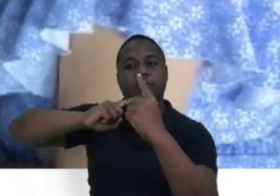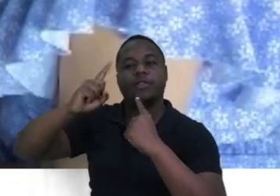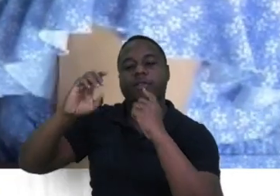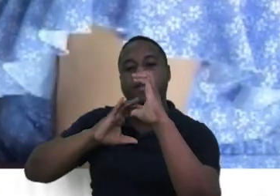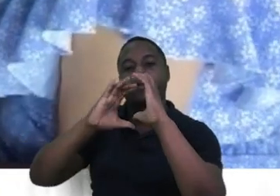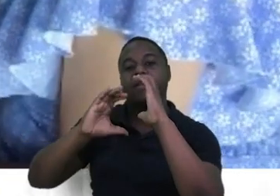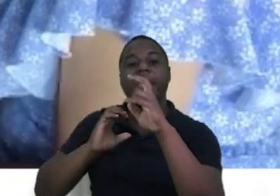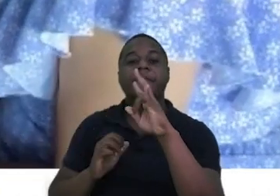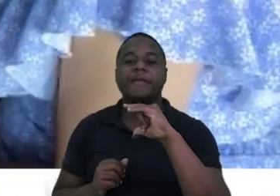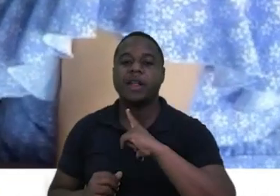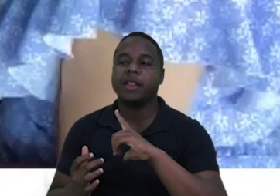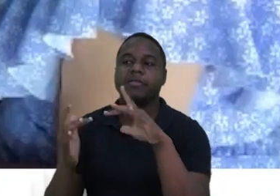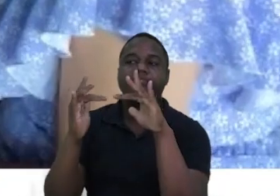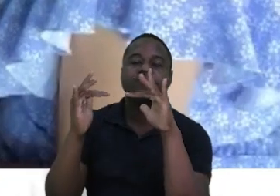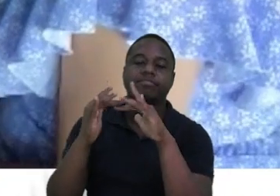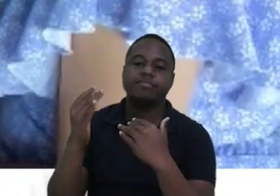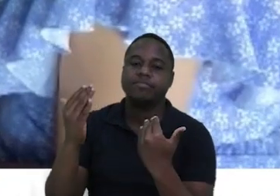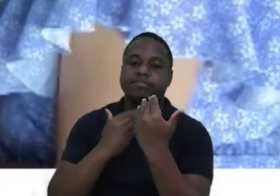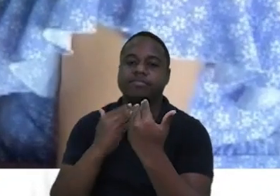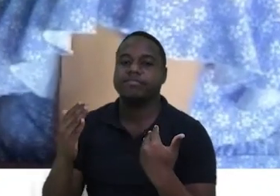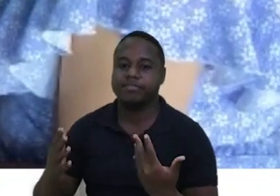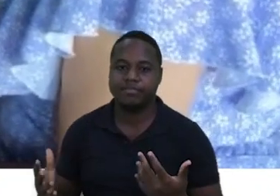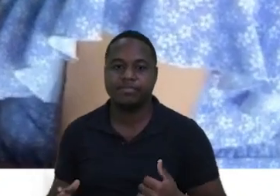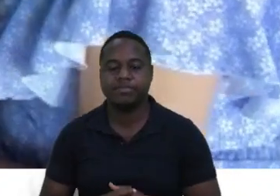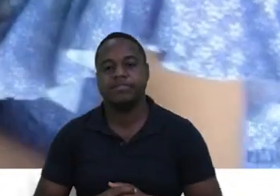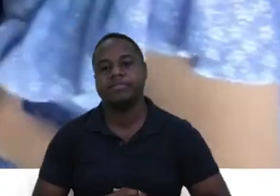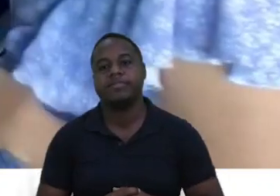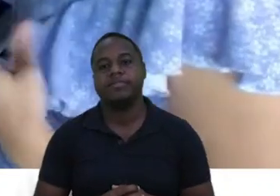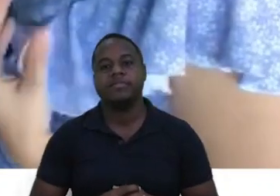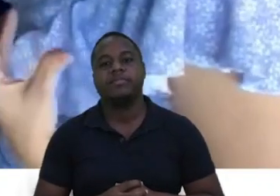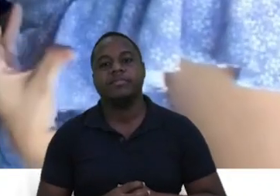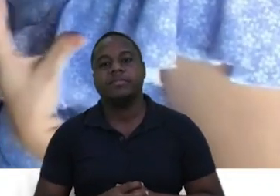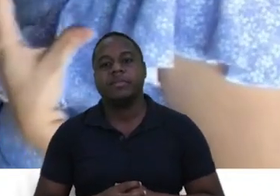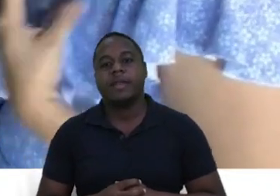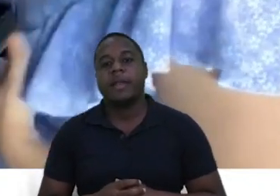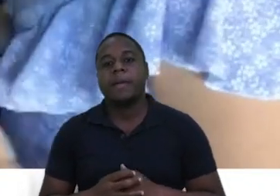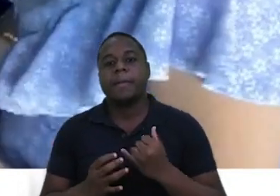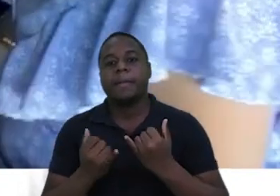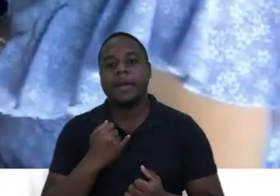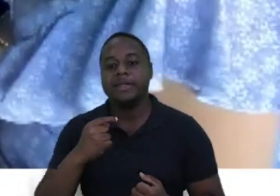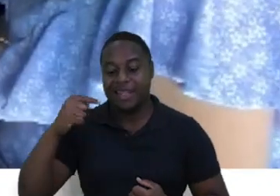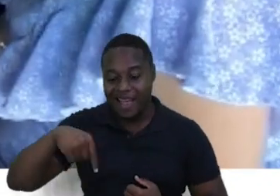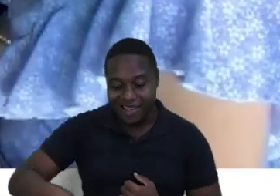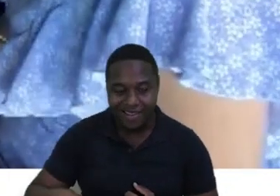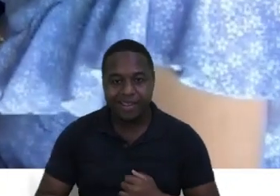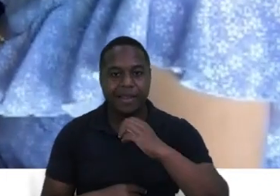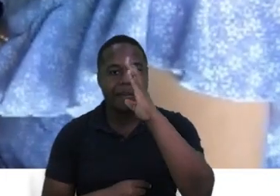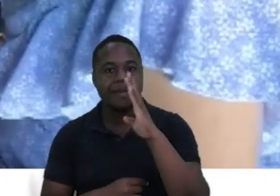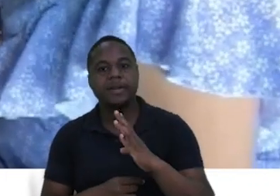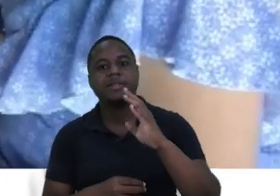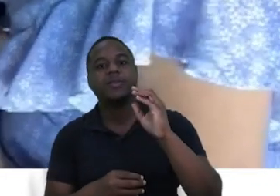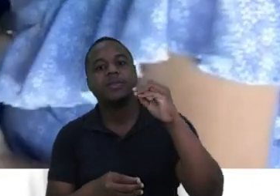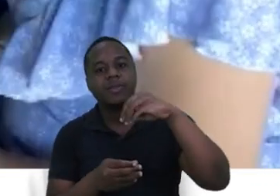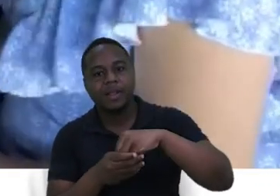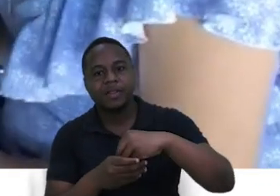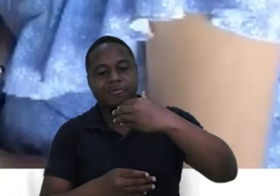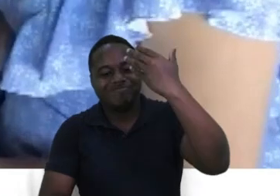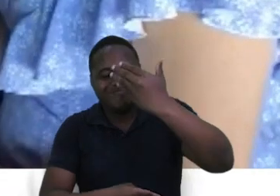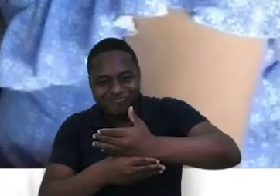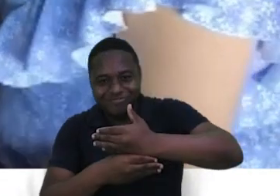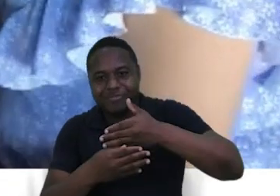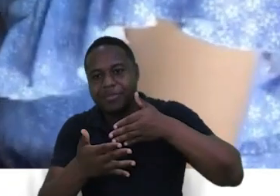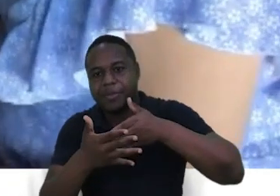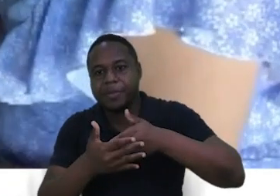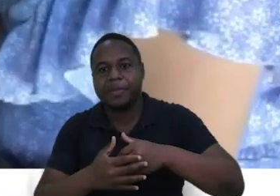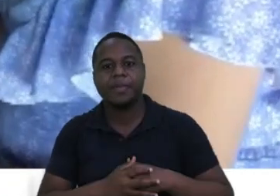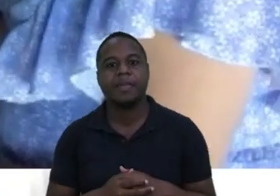vão se reconhecer de alguma forma no amor pelo forró, sabe? Ou seja, parece que a barreira maior tá aqui dentro, né? Tá aqui dentro. E lá